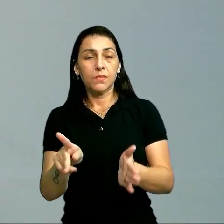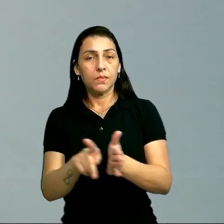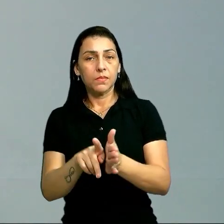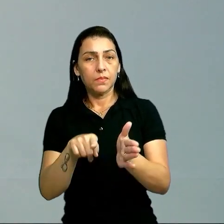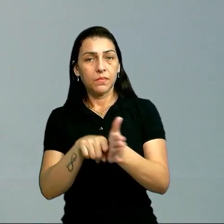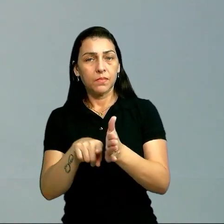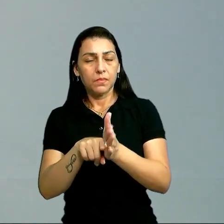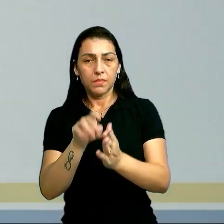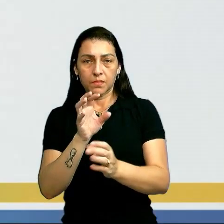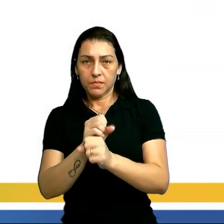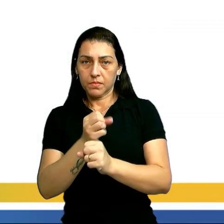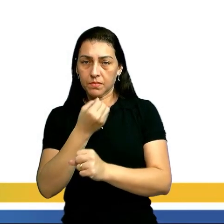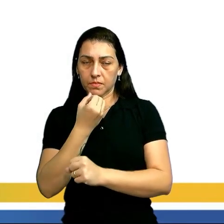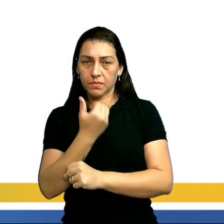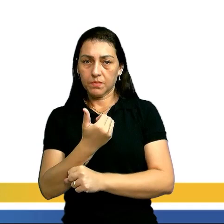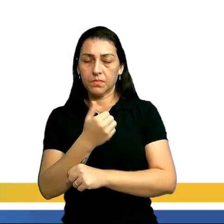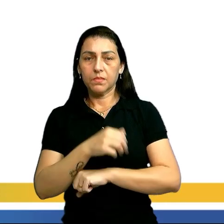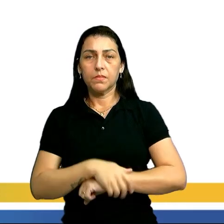problema. Tudo bem?